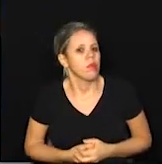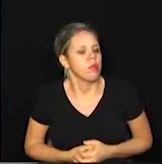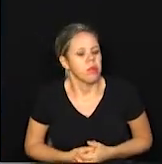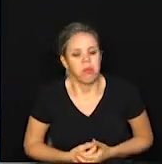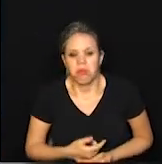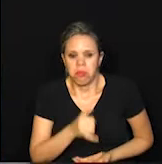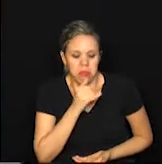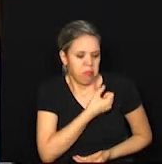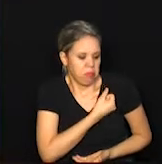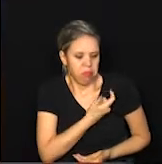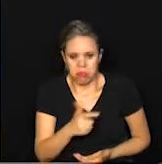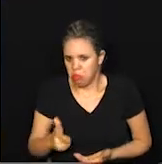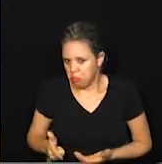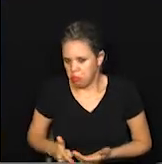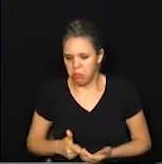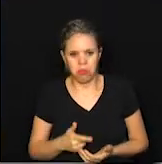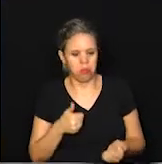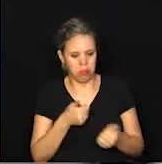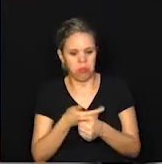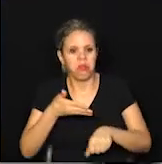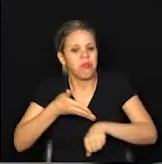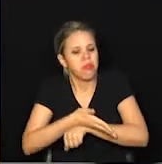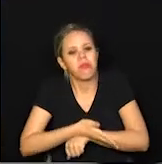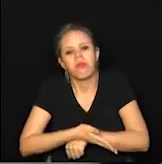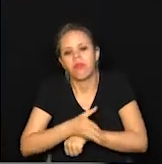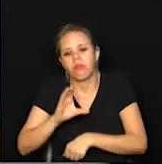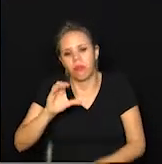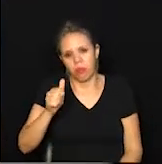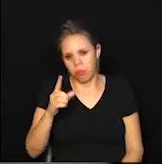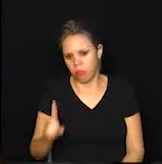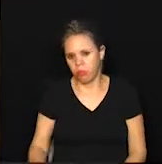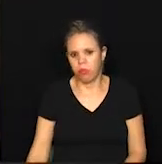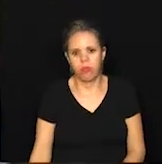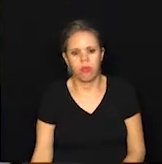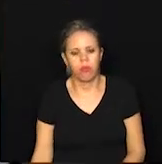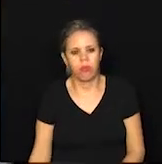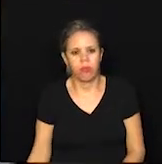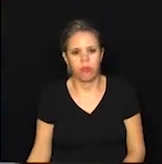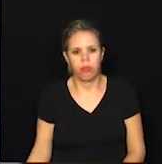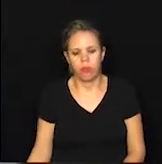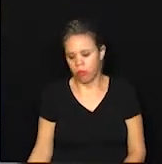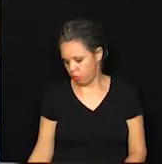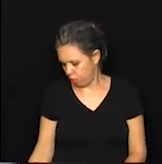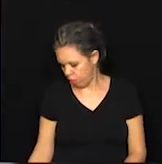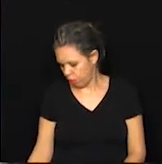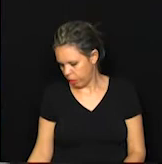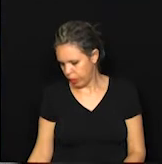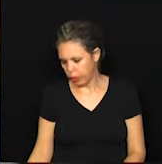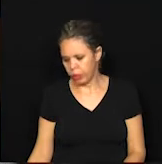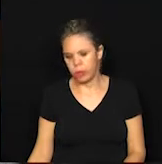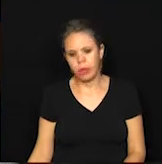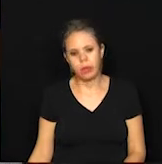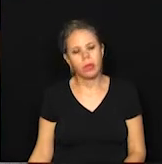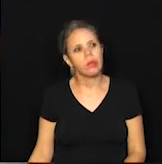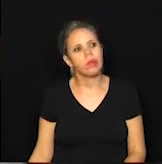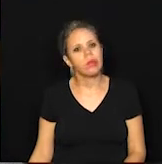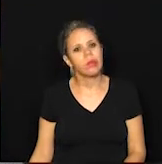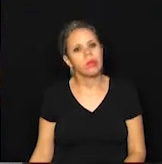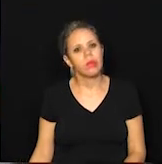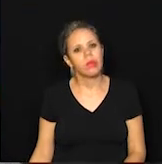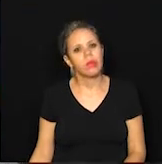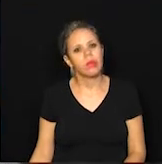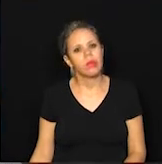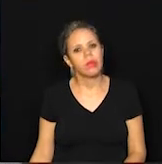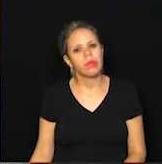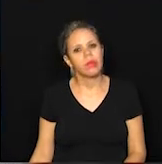tenho números, mas faço parte também da ACAD, que é a Associação das Academias Brasileiras, a ACAD do Brasil, e